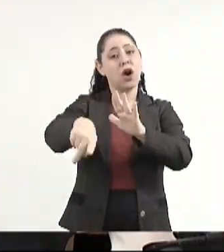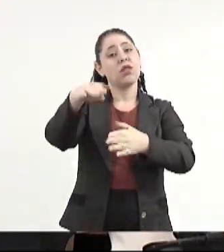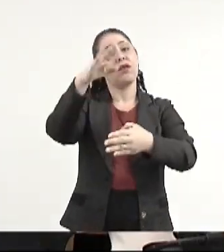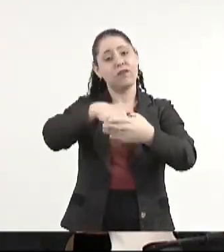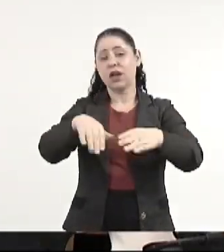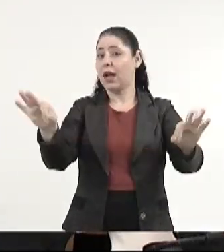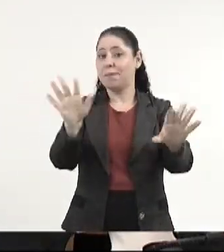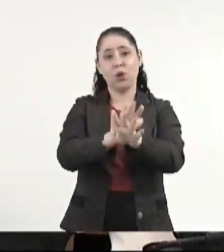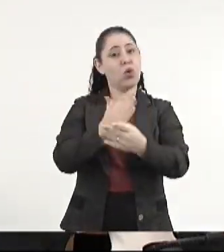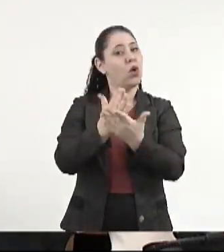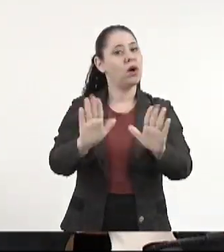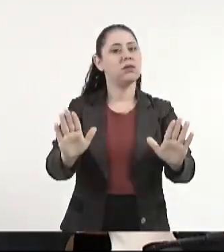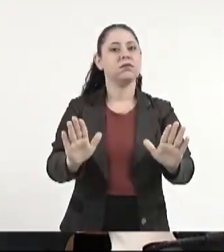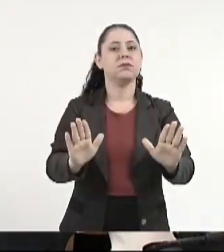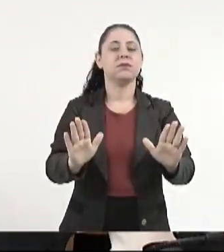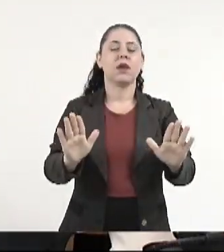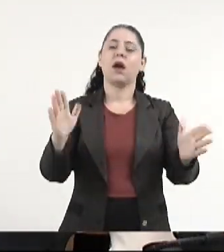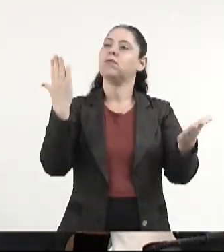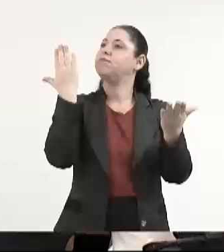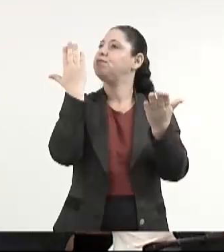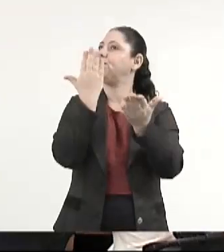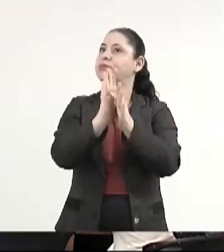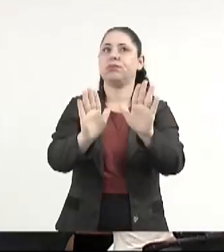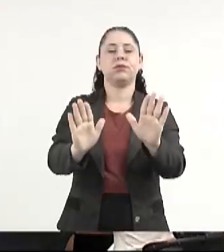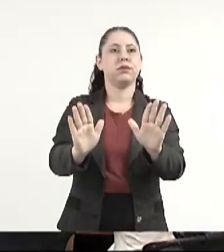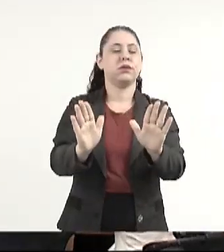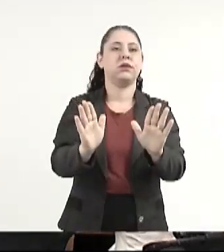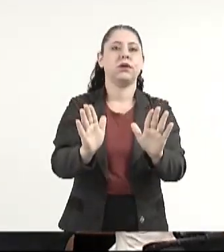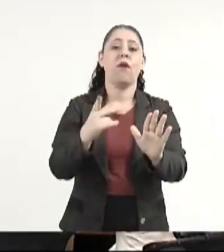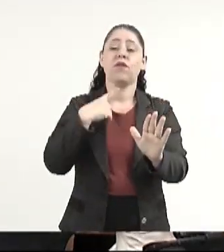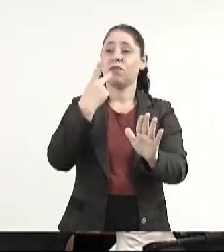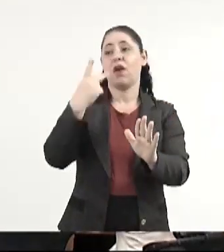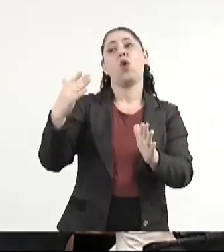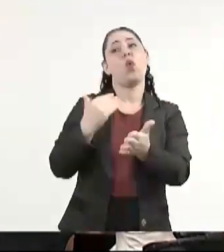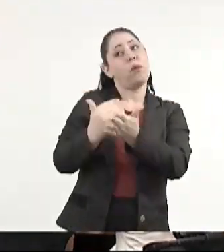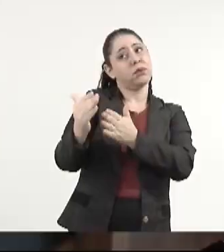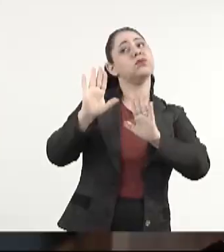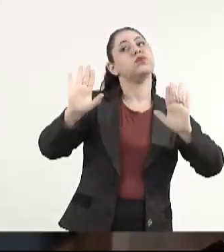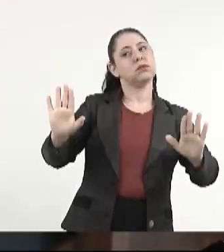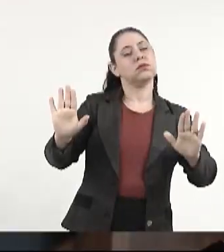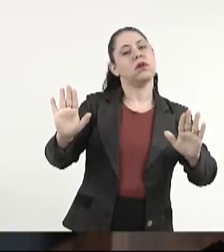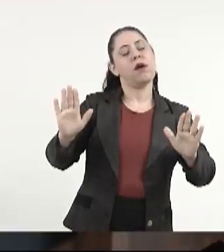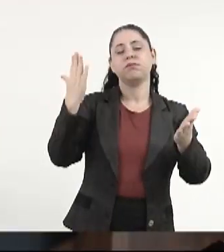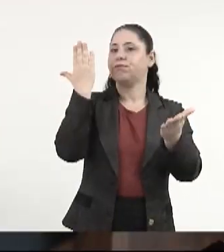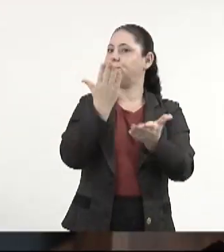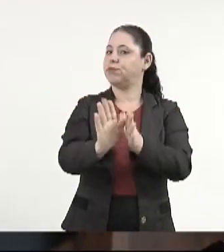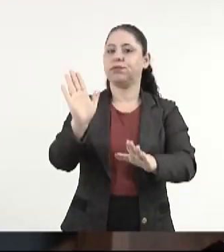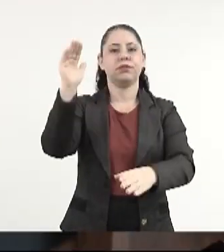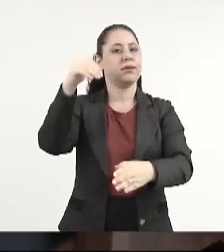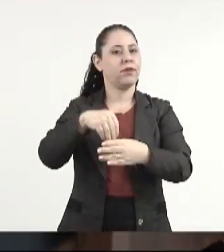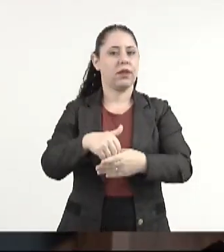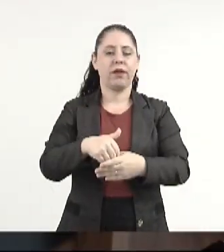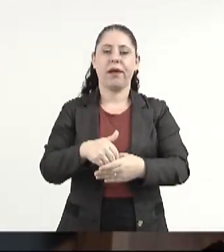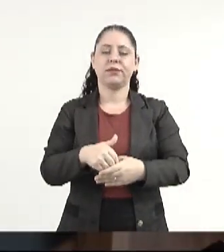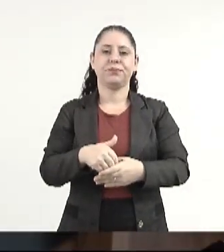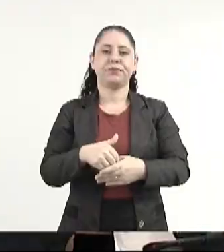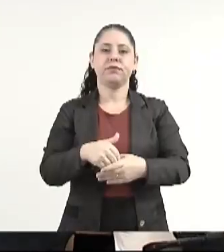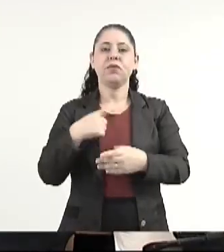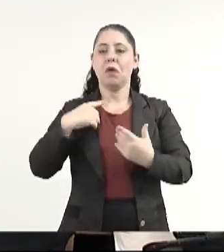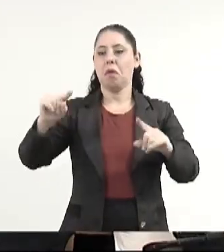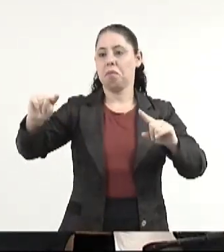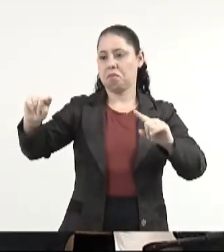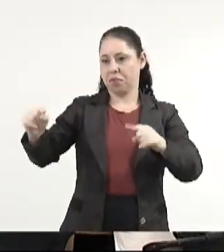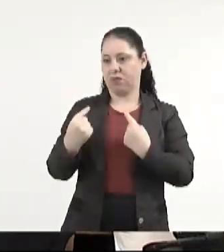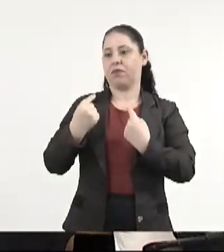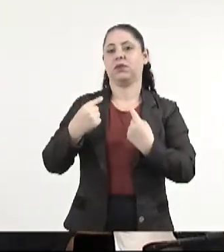voto, voto por isso. Vocês que, Está vocês que entraram nessa situação. Está não foi eu. encerrada Isso não é a verdade. Não foi eu votação. que provoquei. Não foi eu